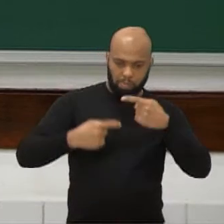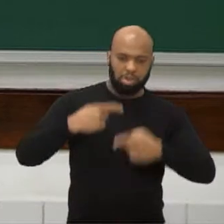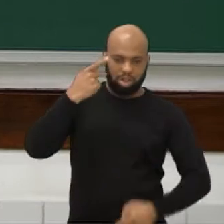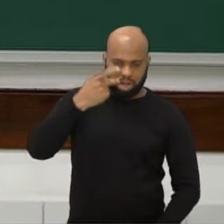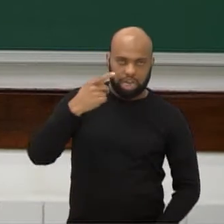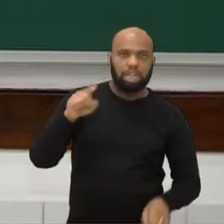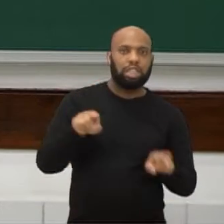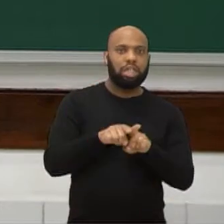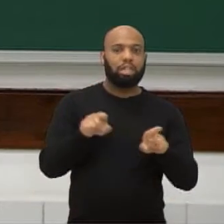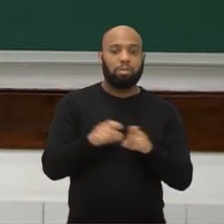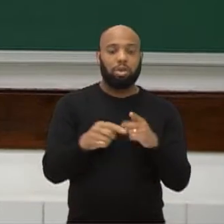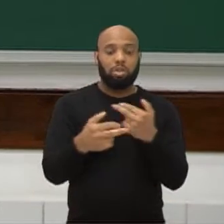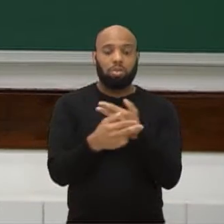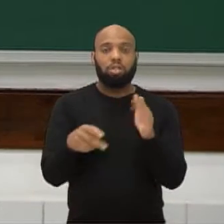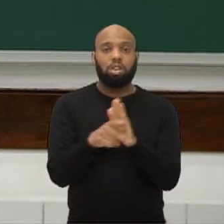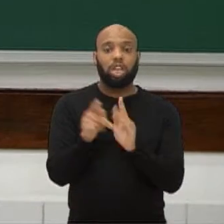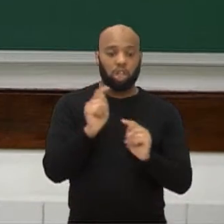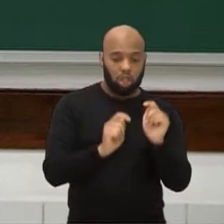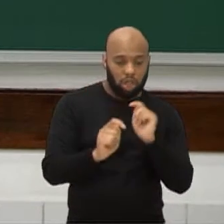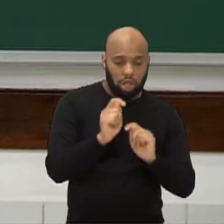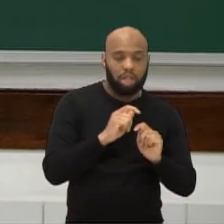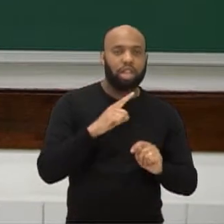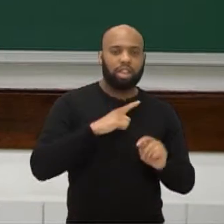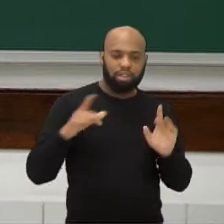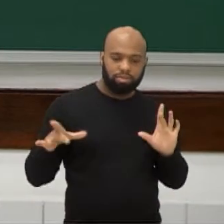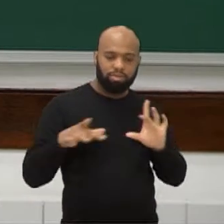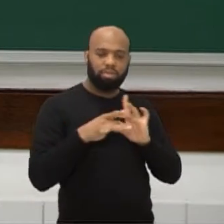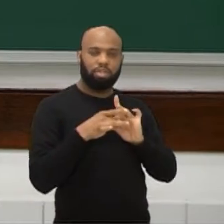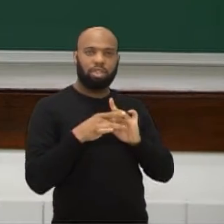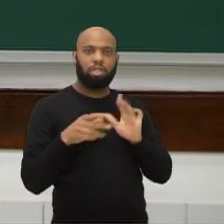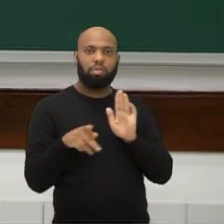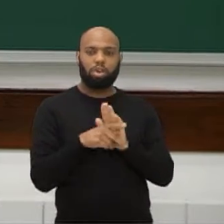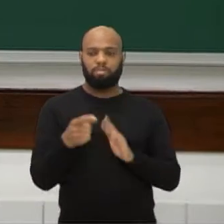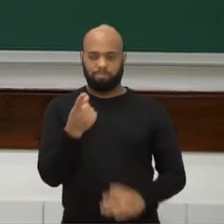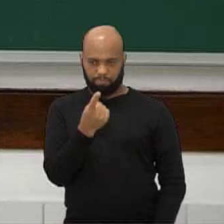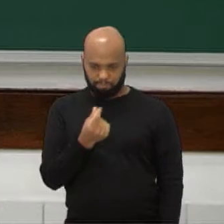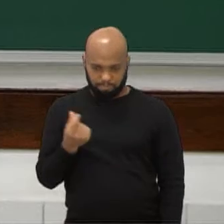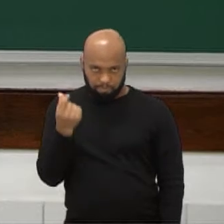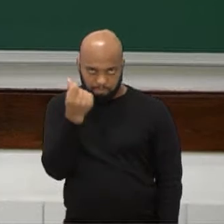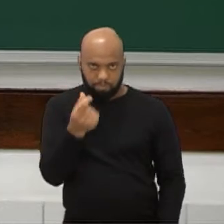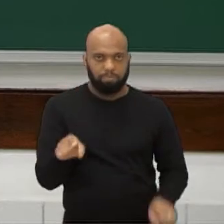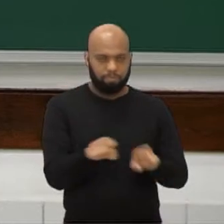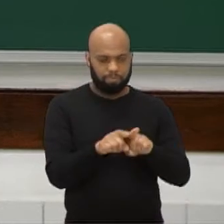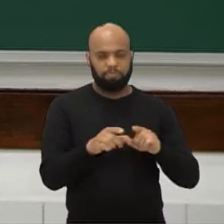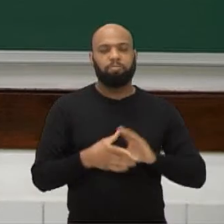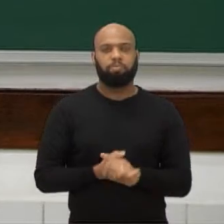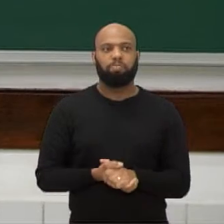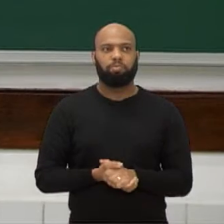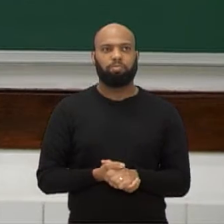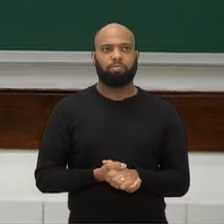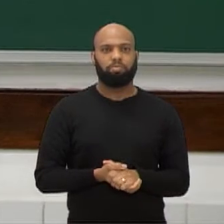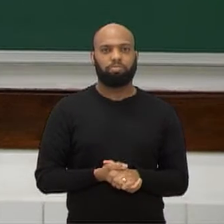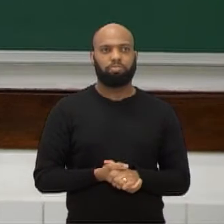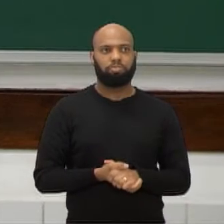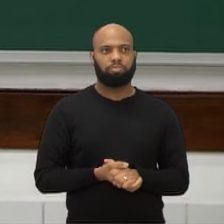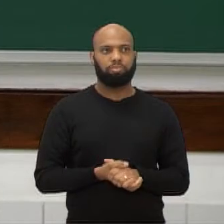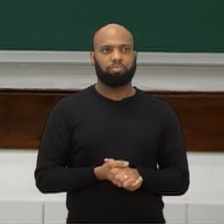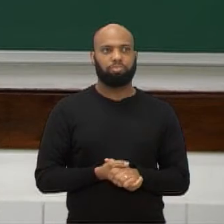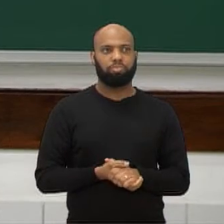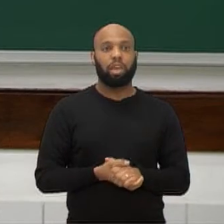as questões econômicas, tá? Que tem a ver com o dinheiro, com as questões financeiras. Vamos em frente?